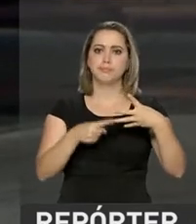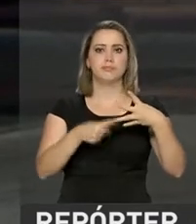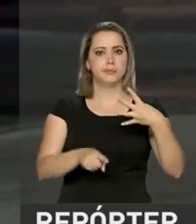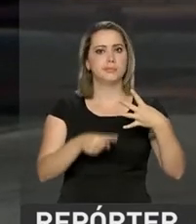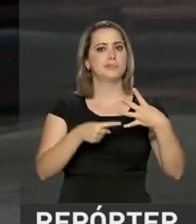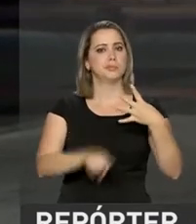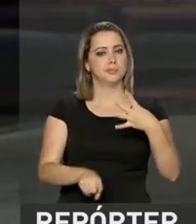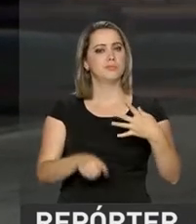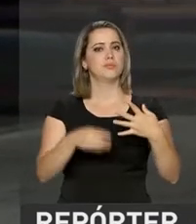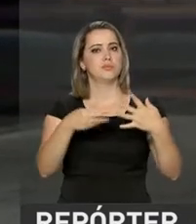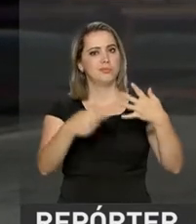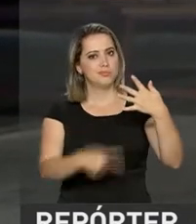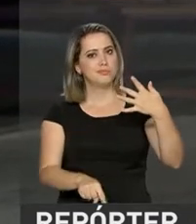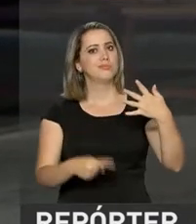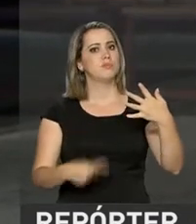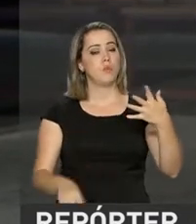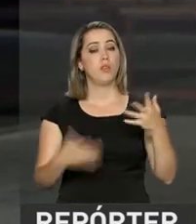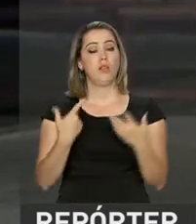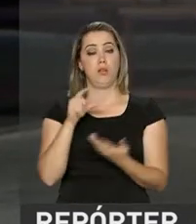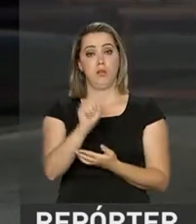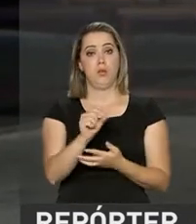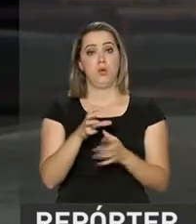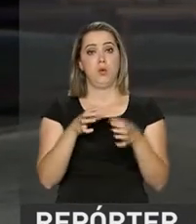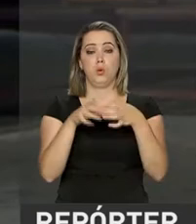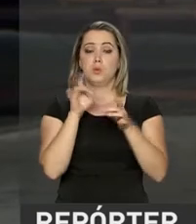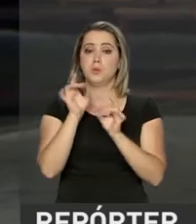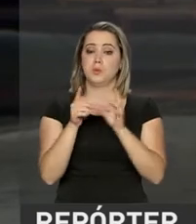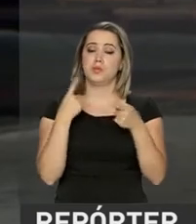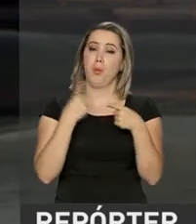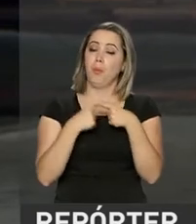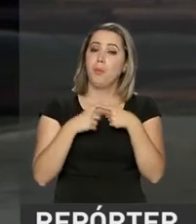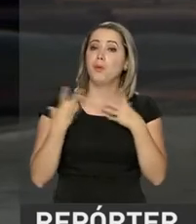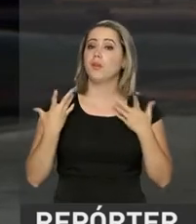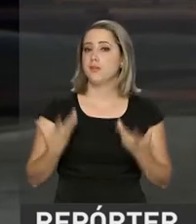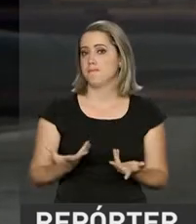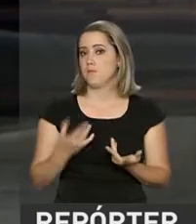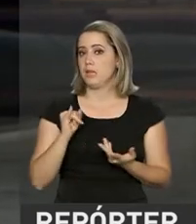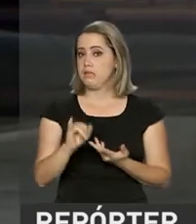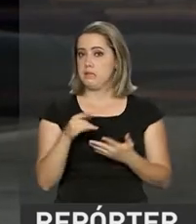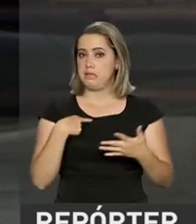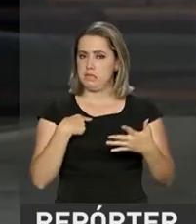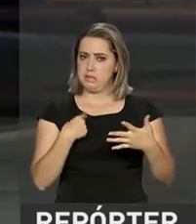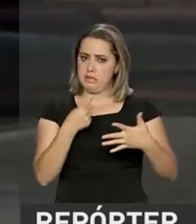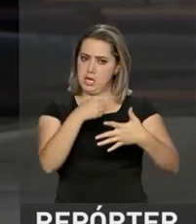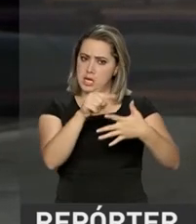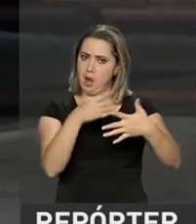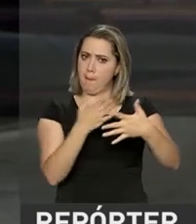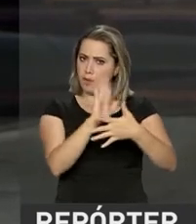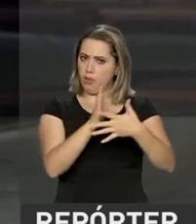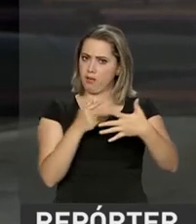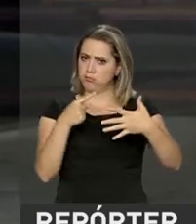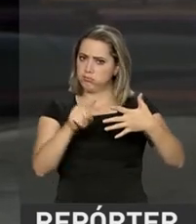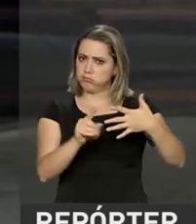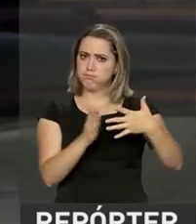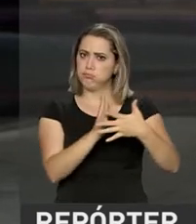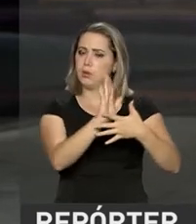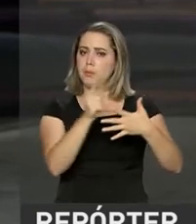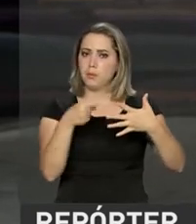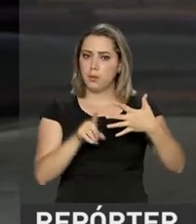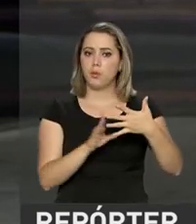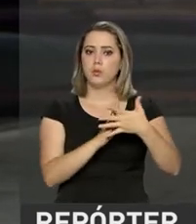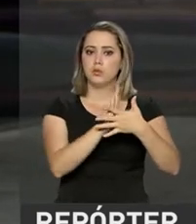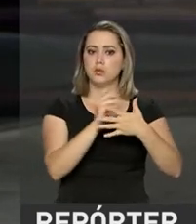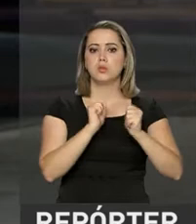de reforma da previdência na câmara isso porque se esses destaques fossem aprovados eles poderiam